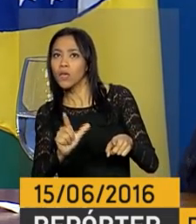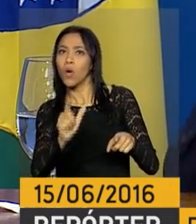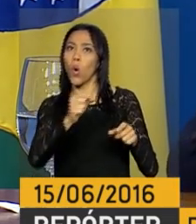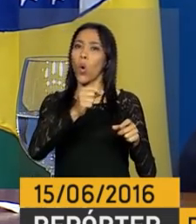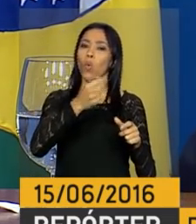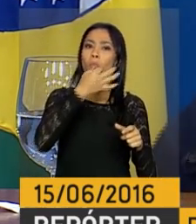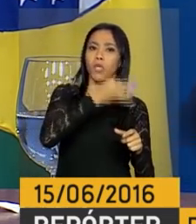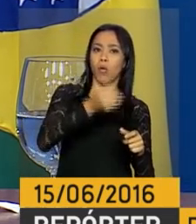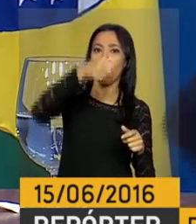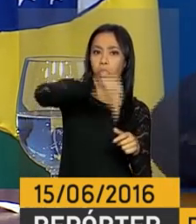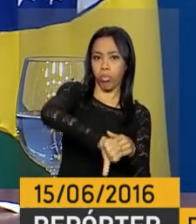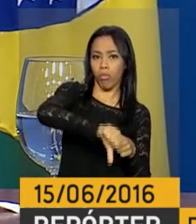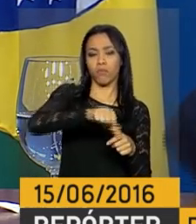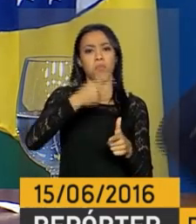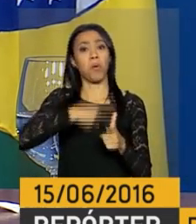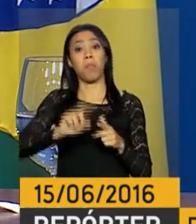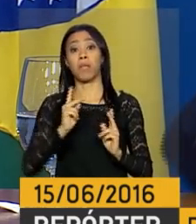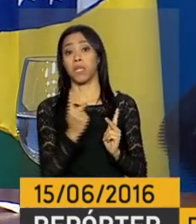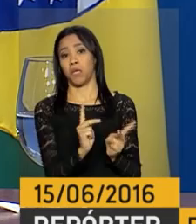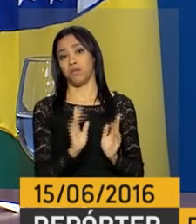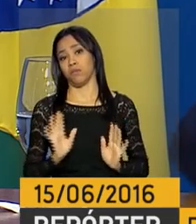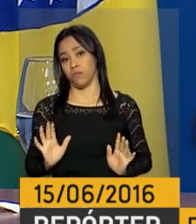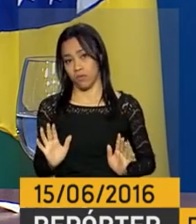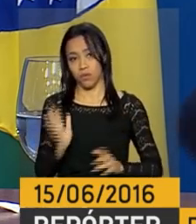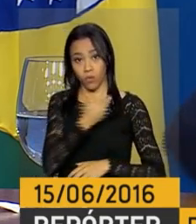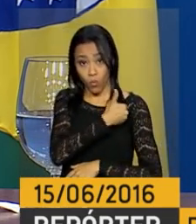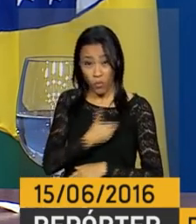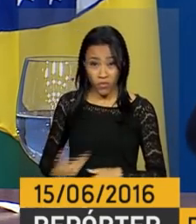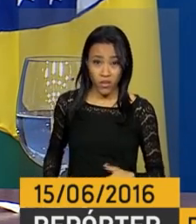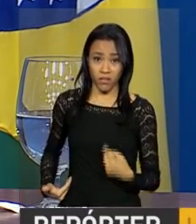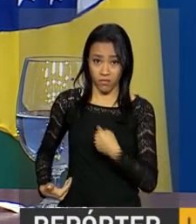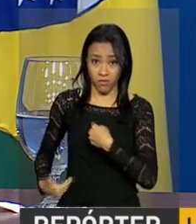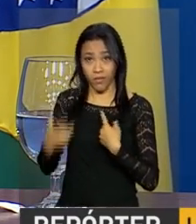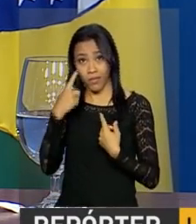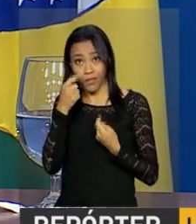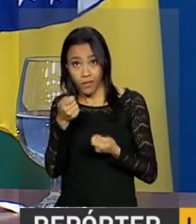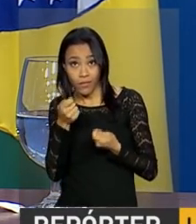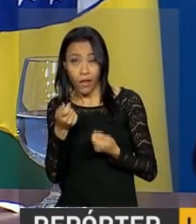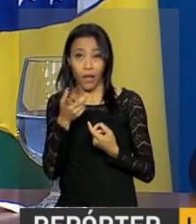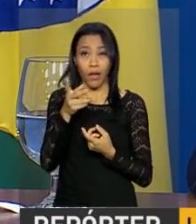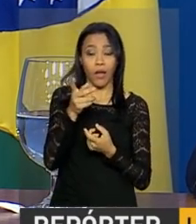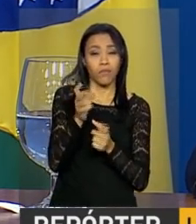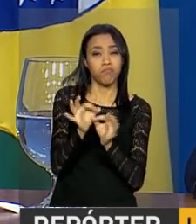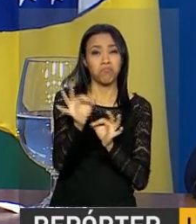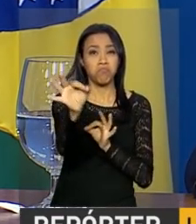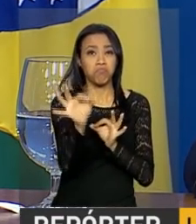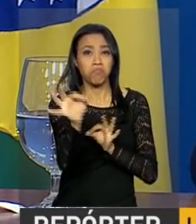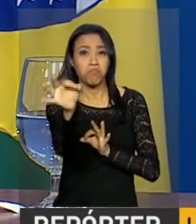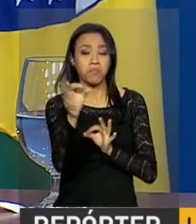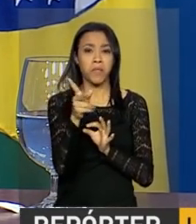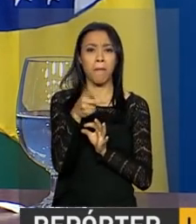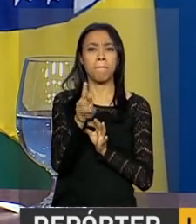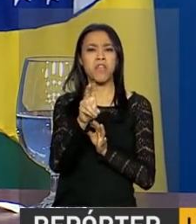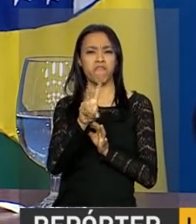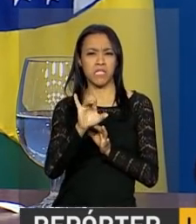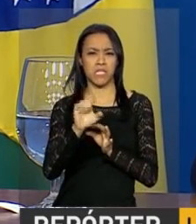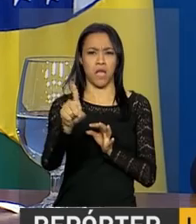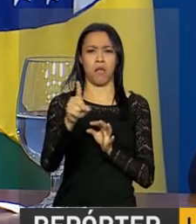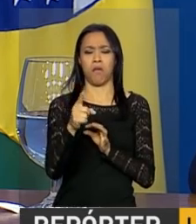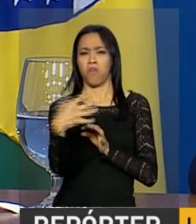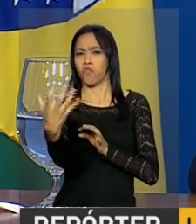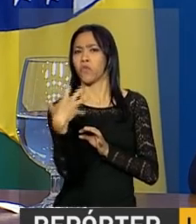problema deles. Agora, não acredito que o governo tente deve tentar através de projeções, eh,